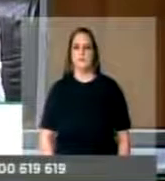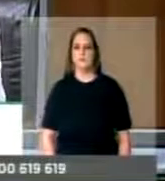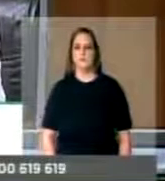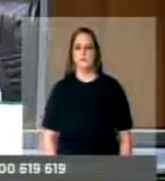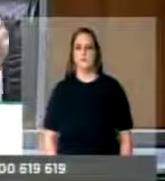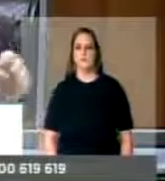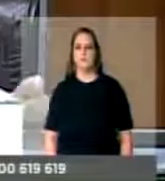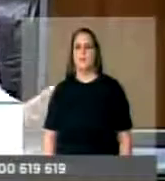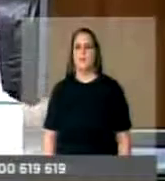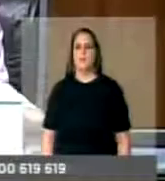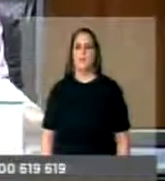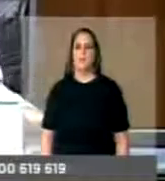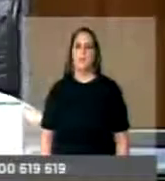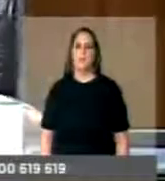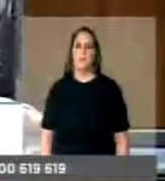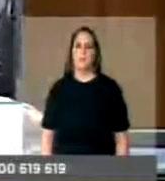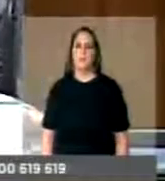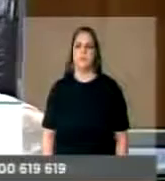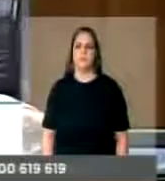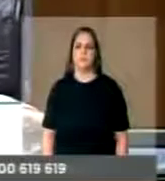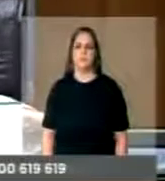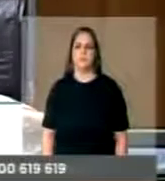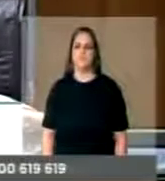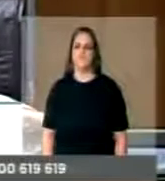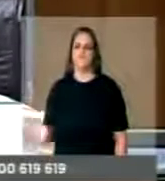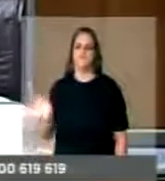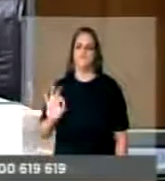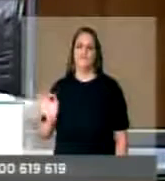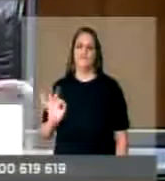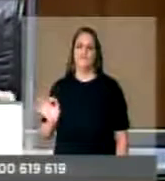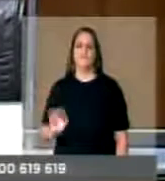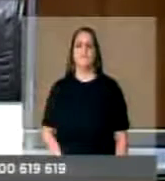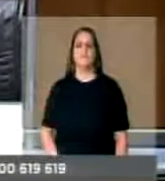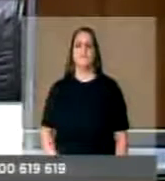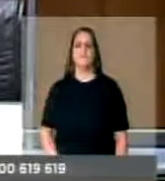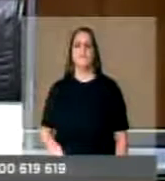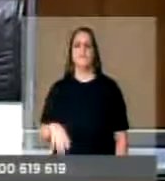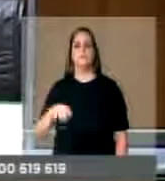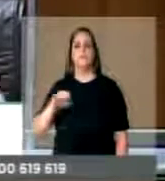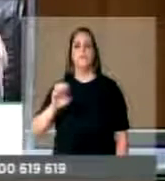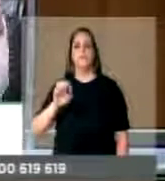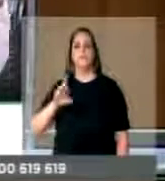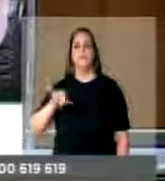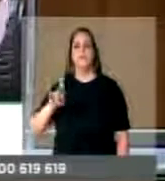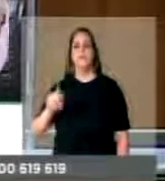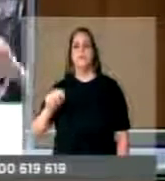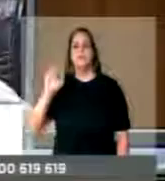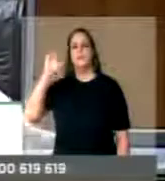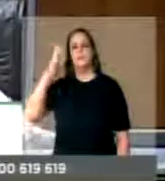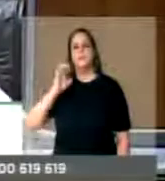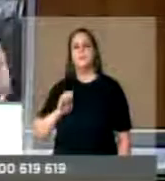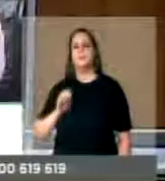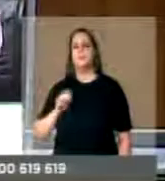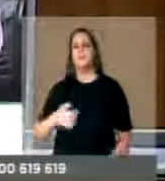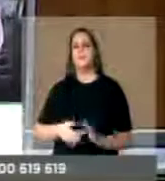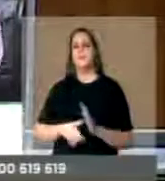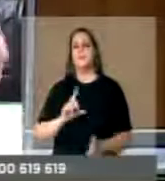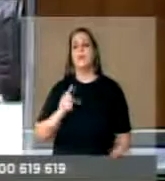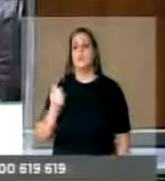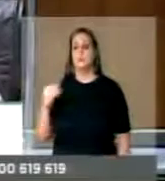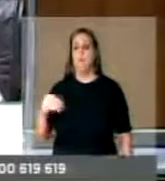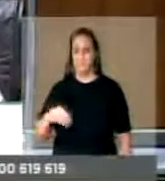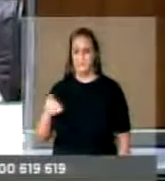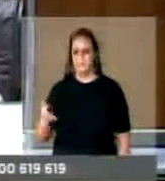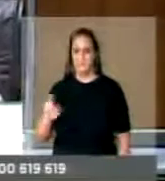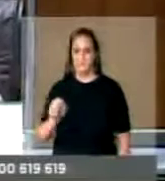Deputado Duarte Nogueira, não estando presente. Deputada Érica Cocai. Enquanto isso, o deputado vai fazer uso de 1